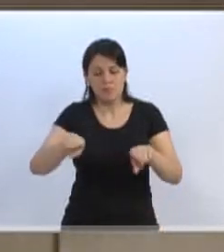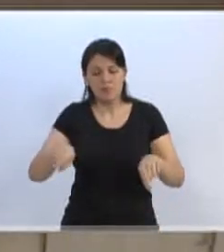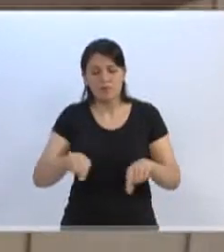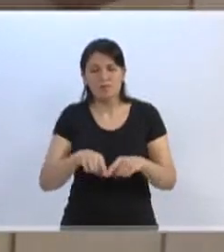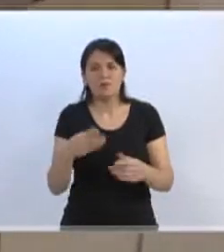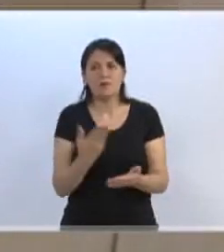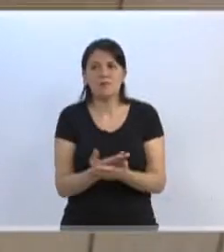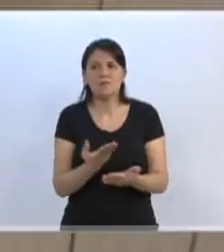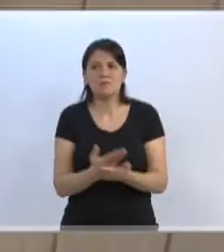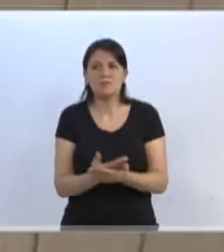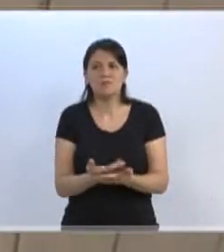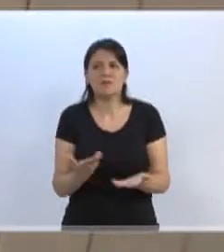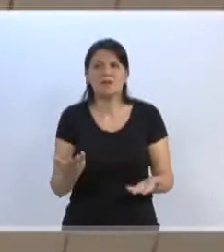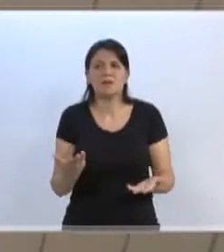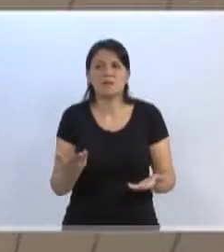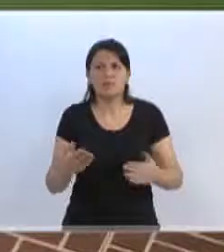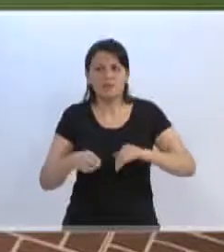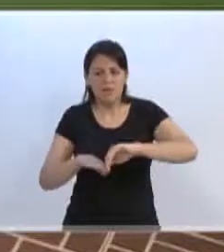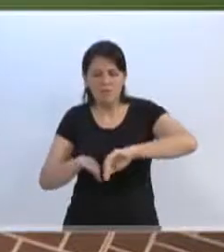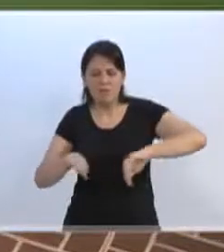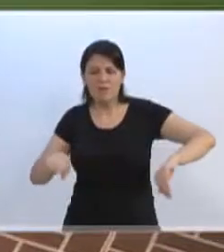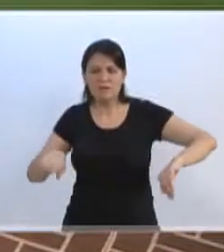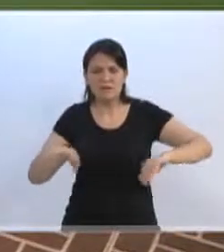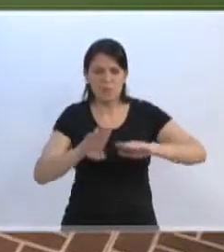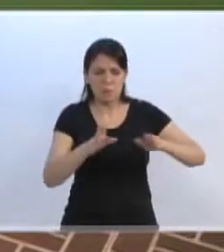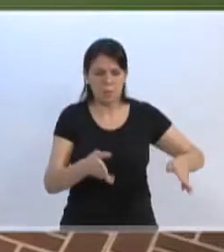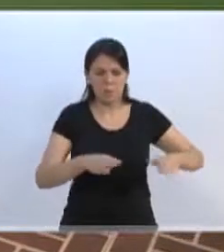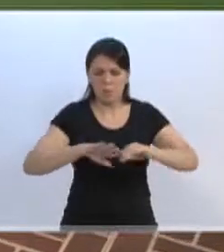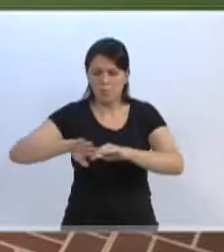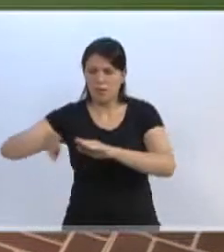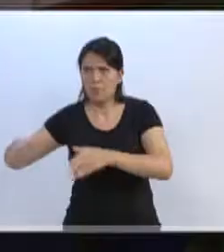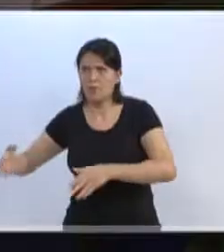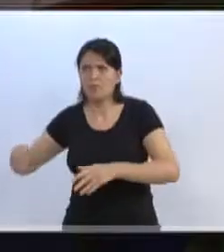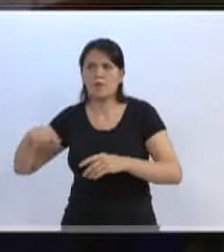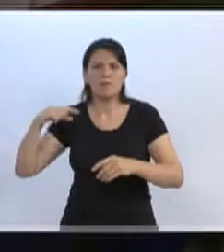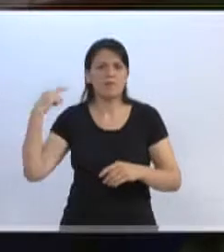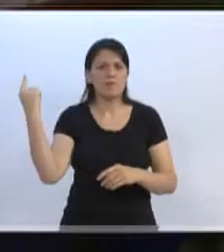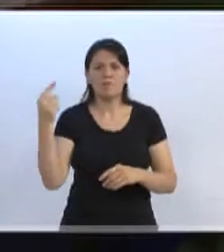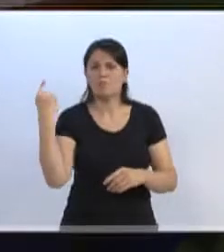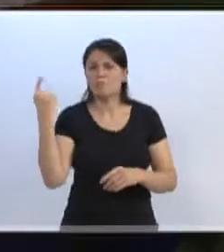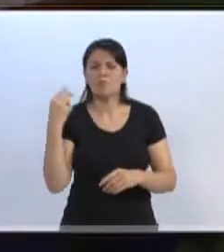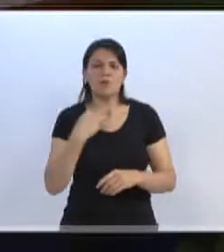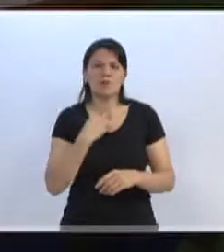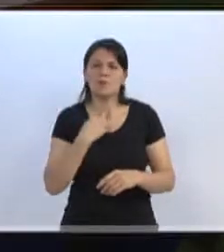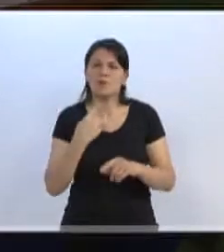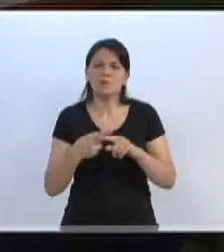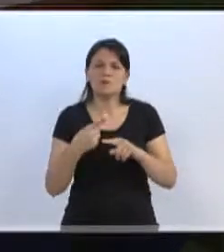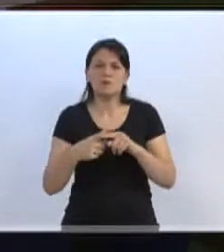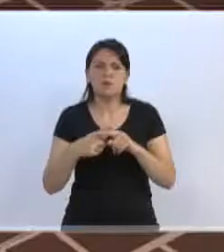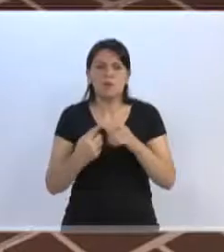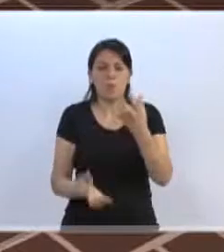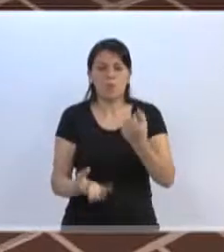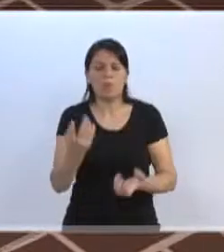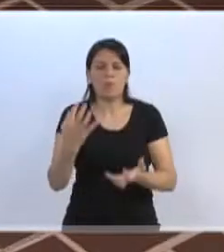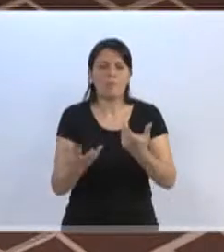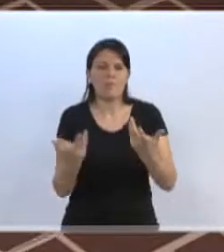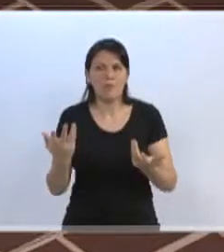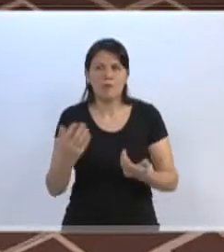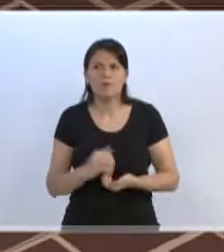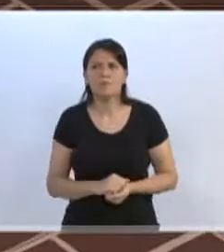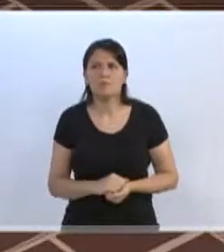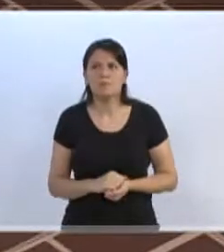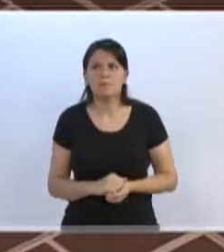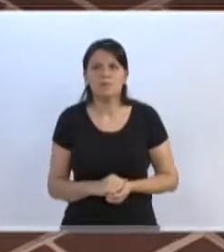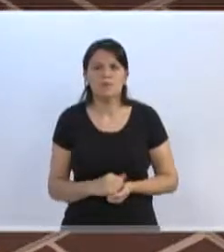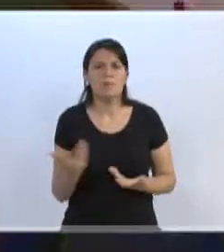carteira afastadas carteira professor é o ventilador pode funcionar em dias de chuvas não pega fogo na sala de aula isso é